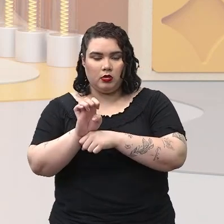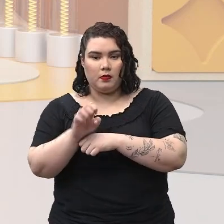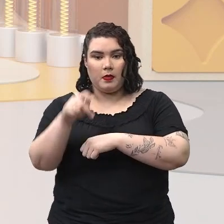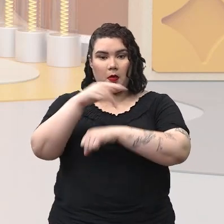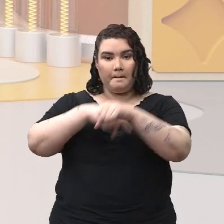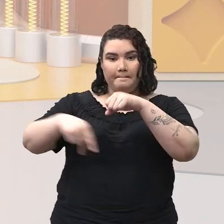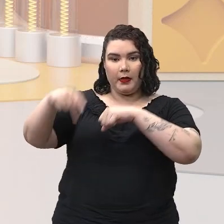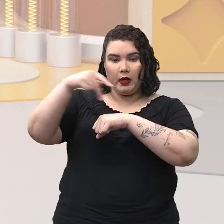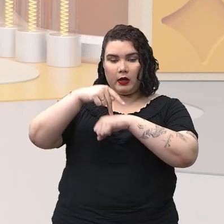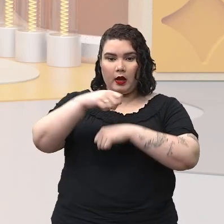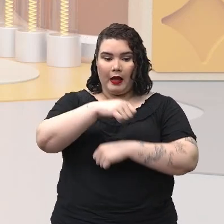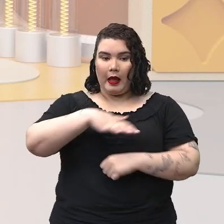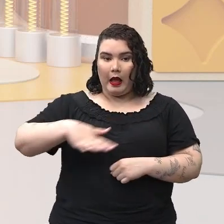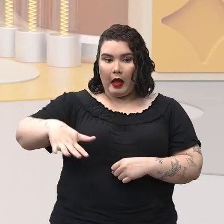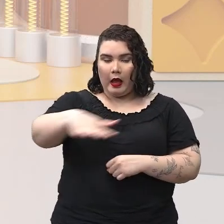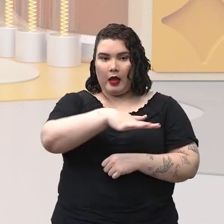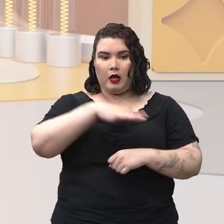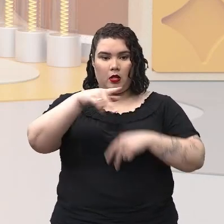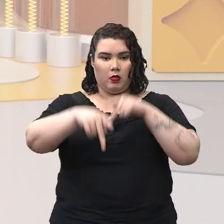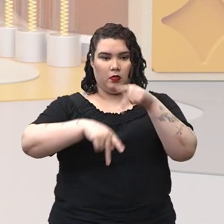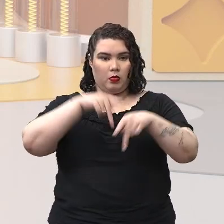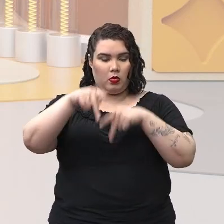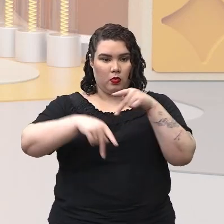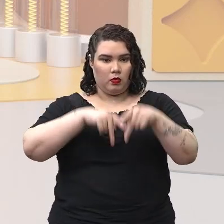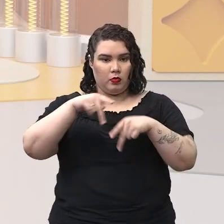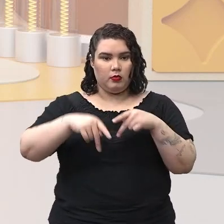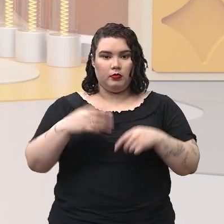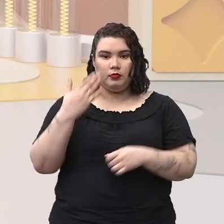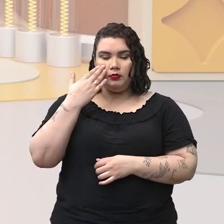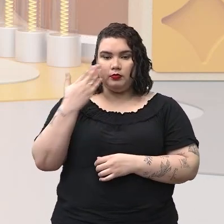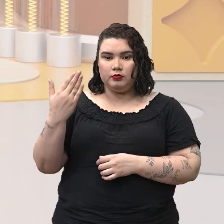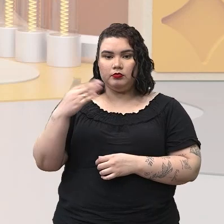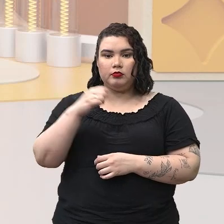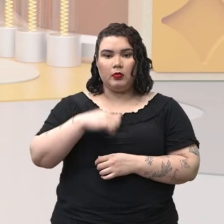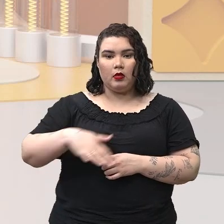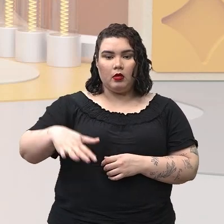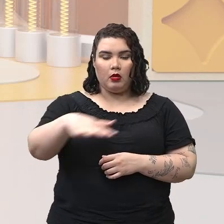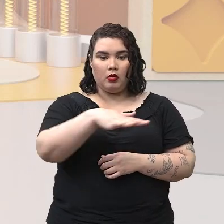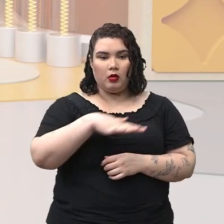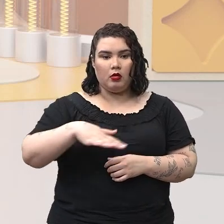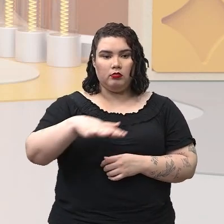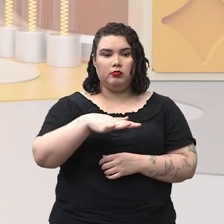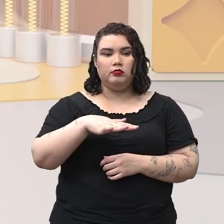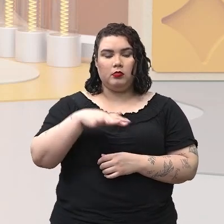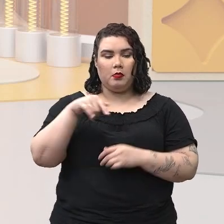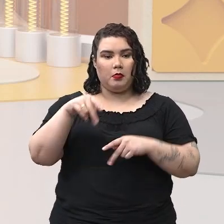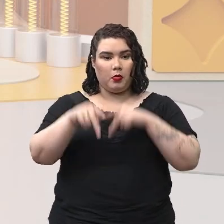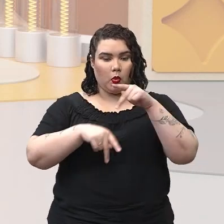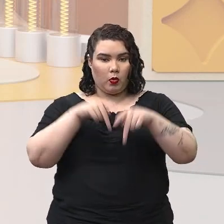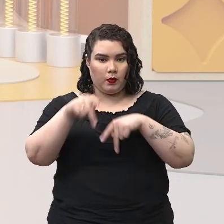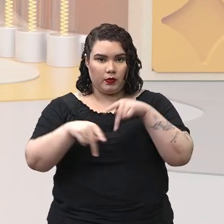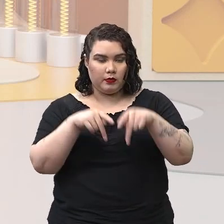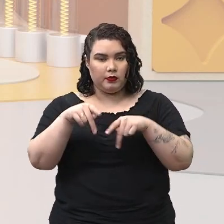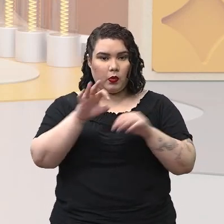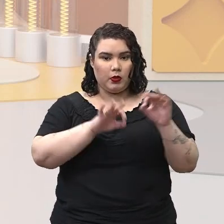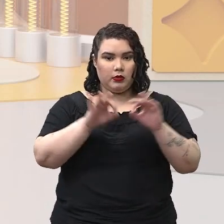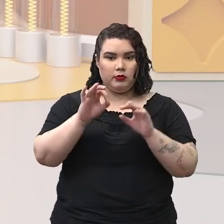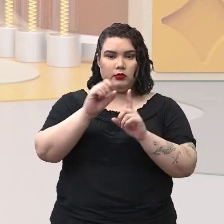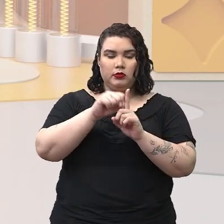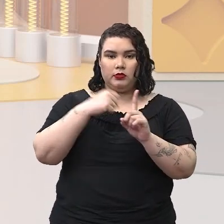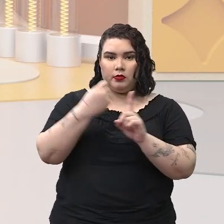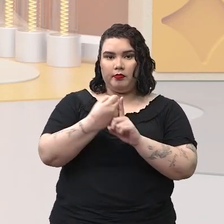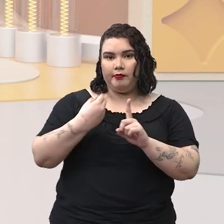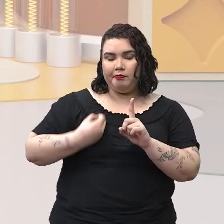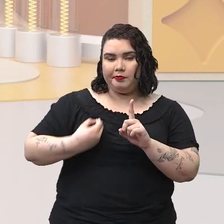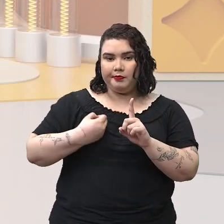país é a área onde esse povo, como a gente vai ver, tá vendo aí na tela, né, é a área onde esse povo ali está organizado, é onde esse